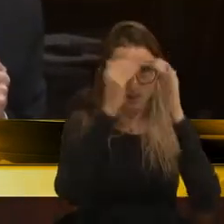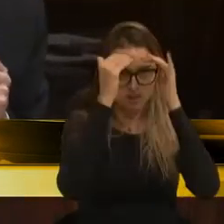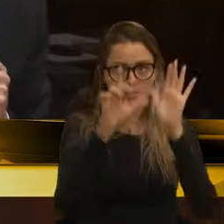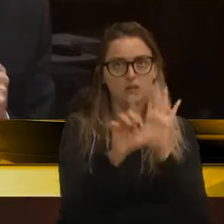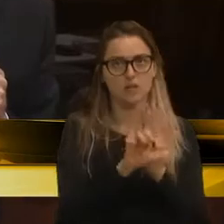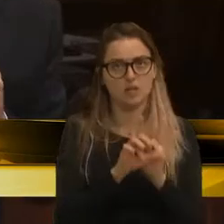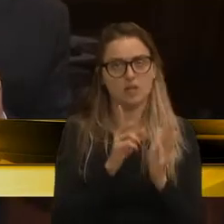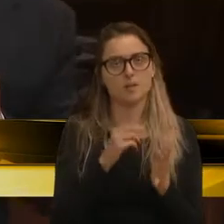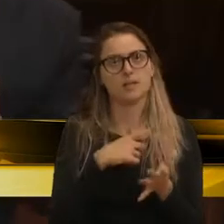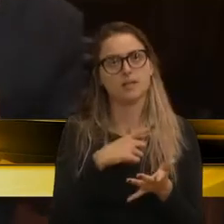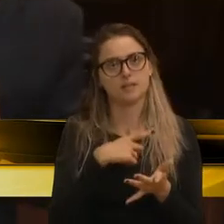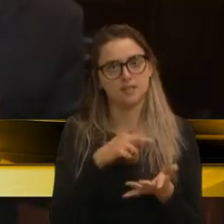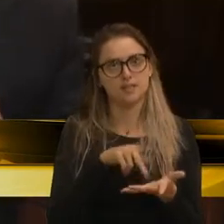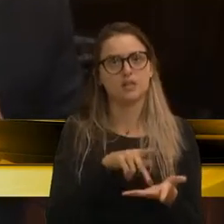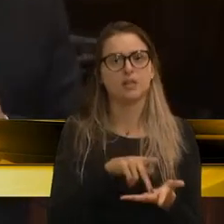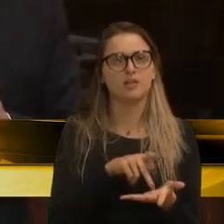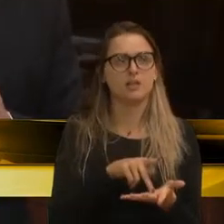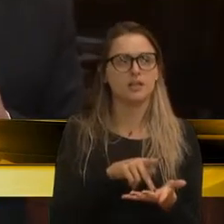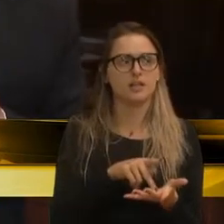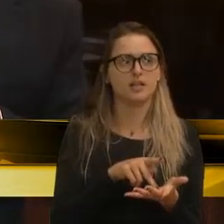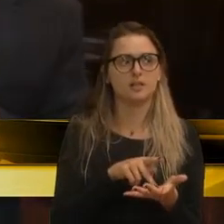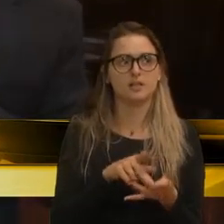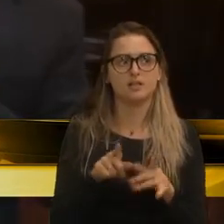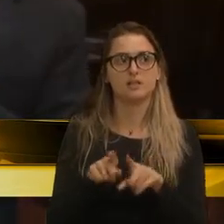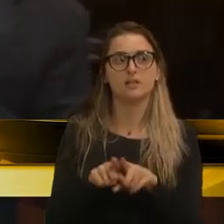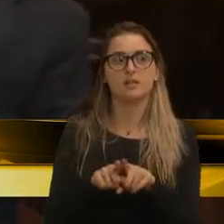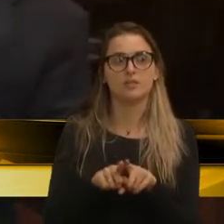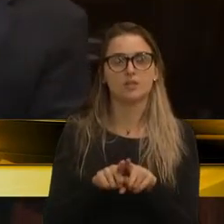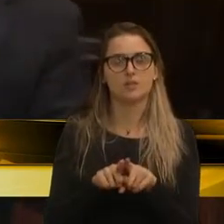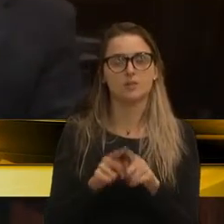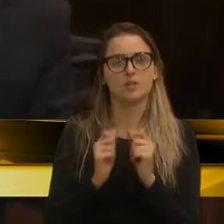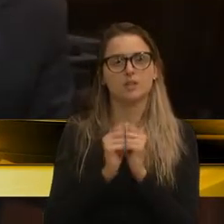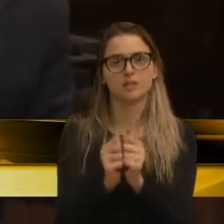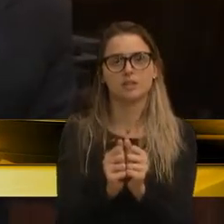exista de fato. Então, esse é meu voto. Eu acompanho o parecer